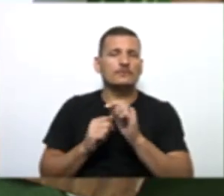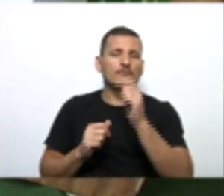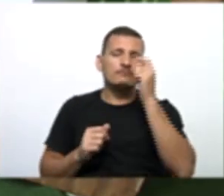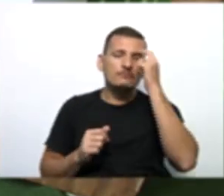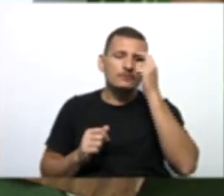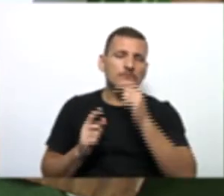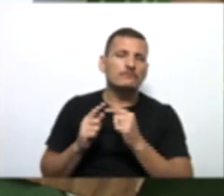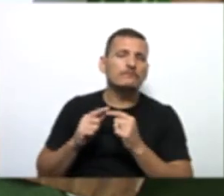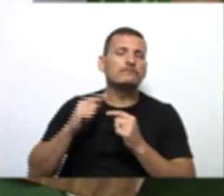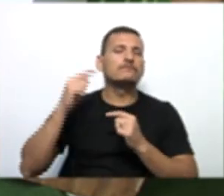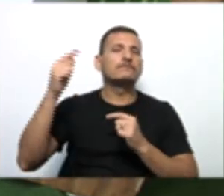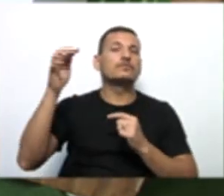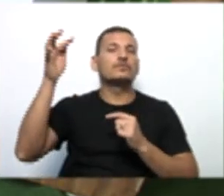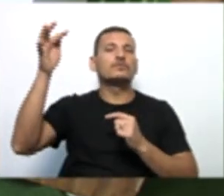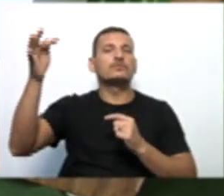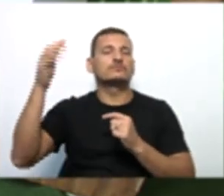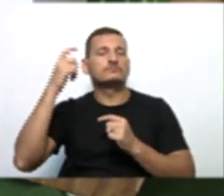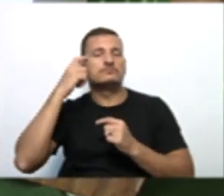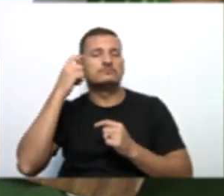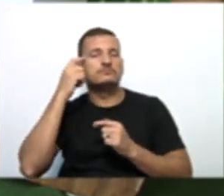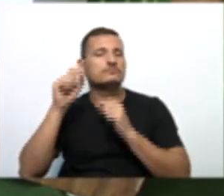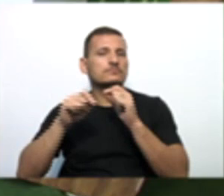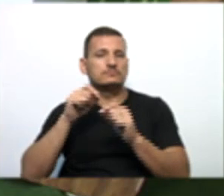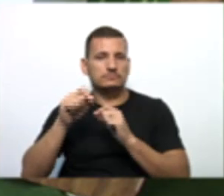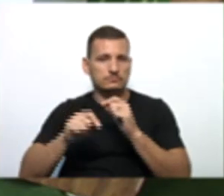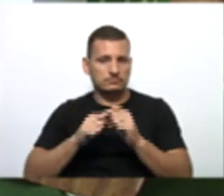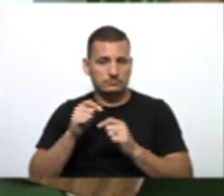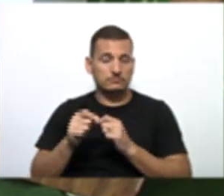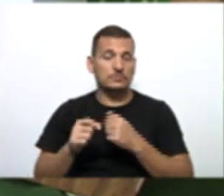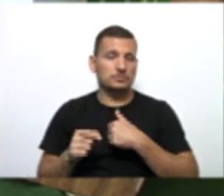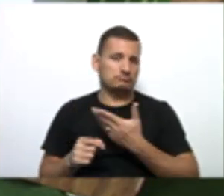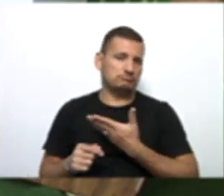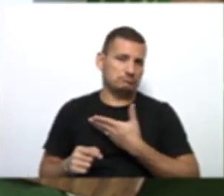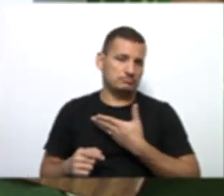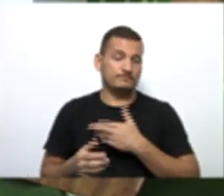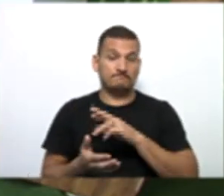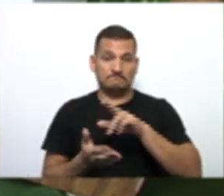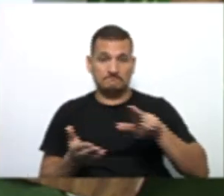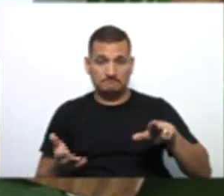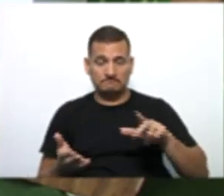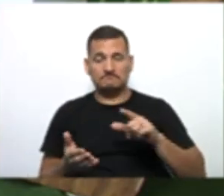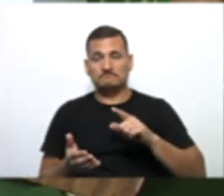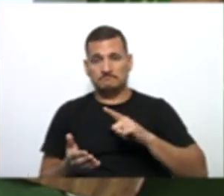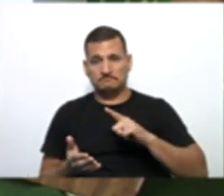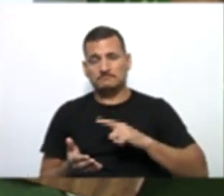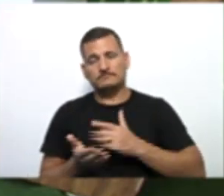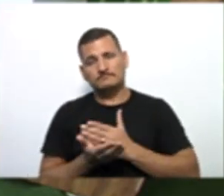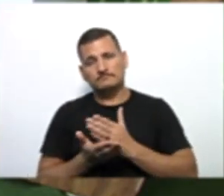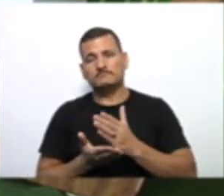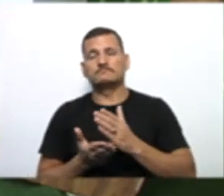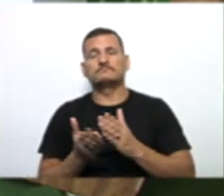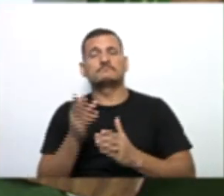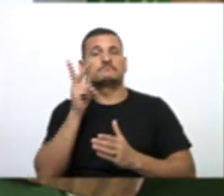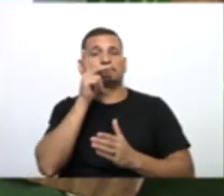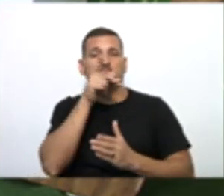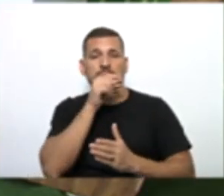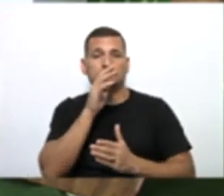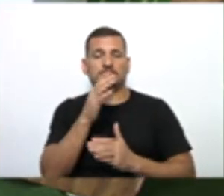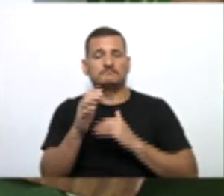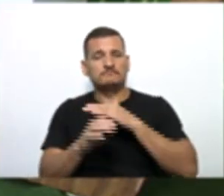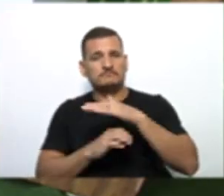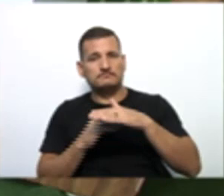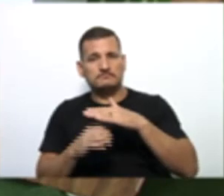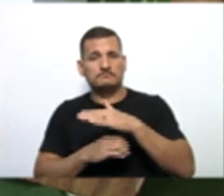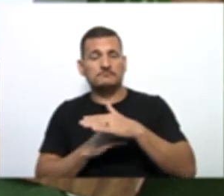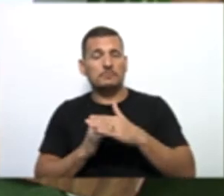grande oportunidade. Né? Eu tenho vários amigos, professora, que começaram como estagiários em empresas aqui em Porto Velho e estão há 10, 15